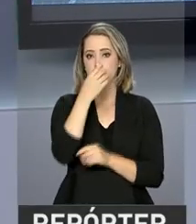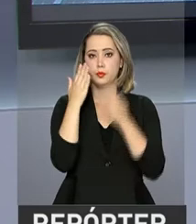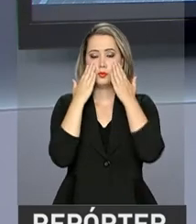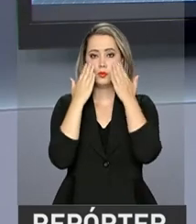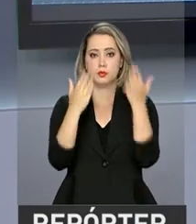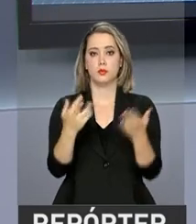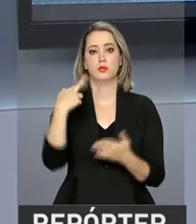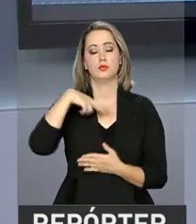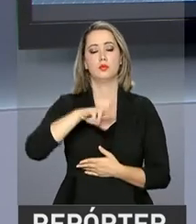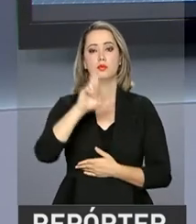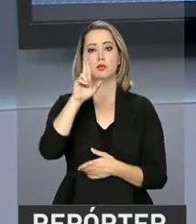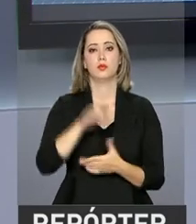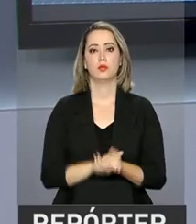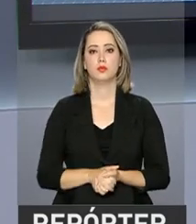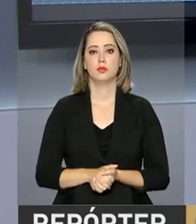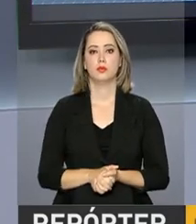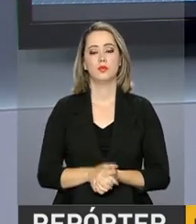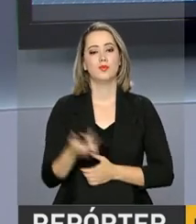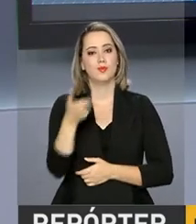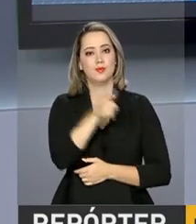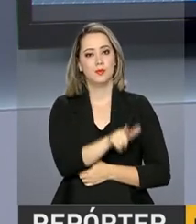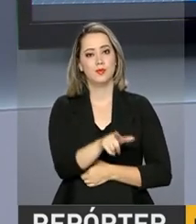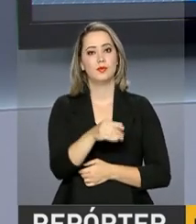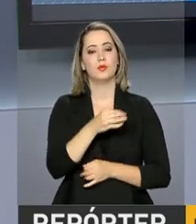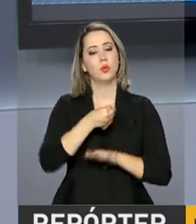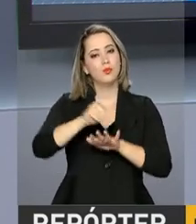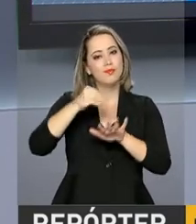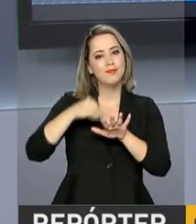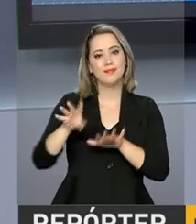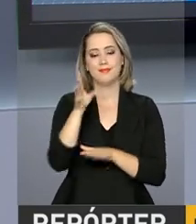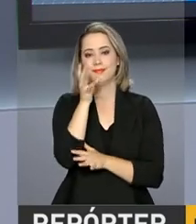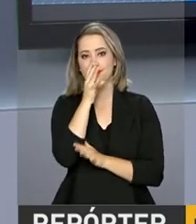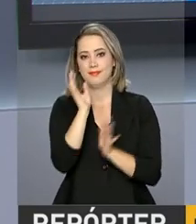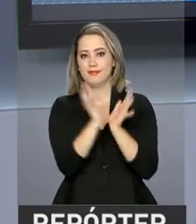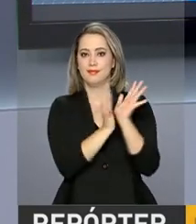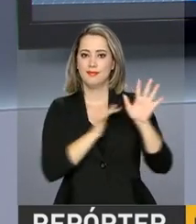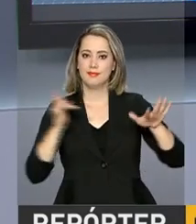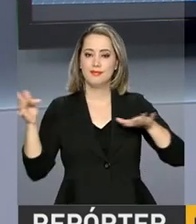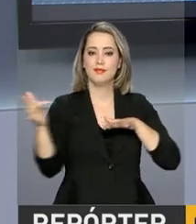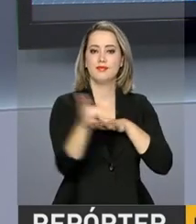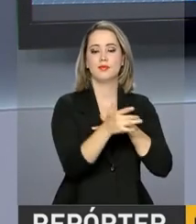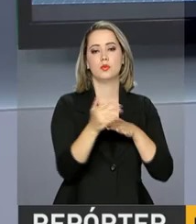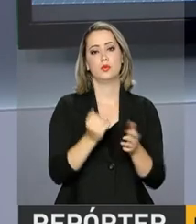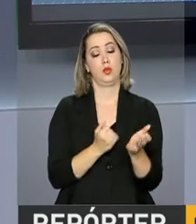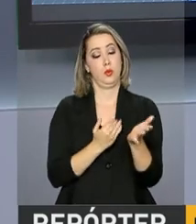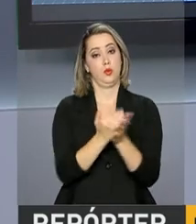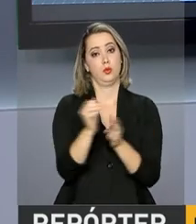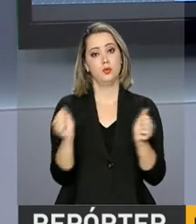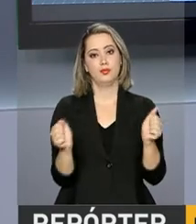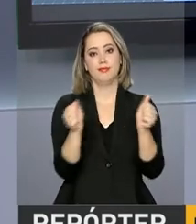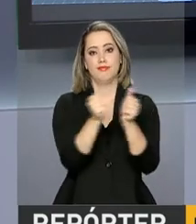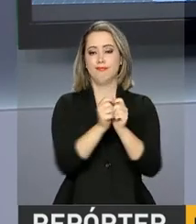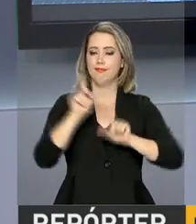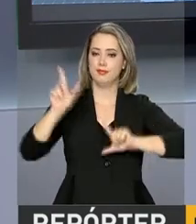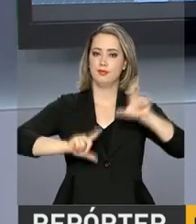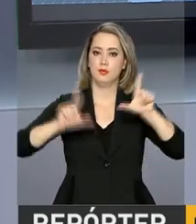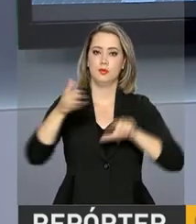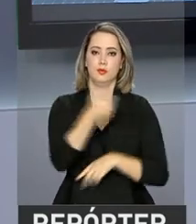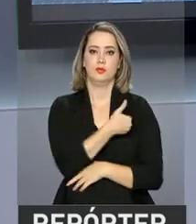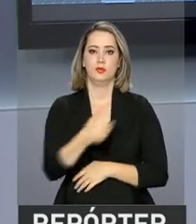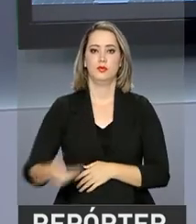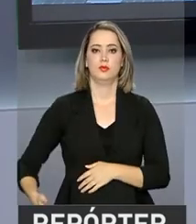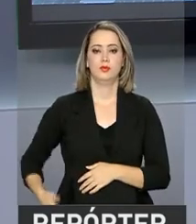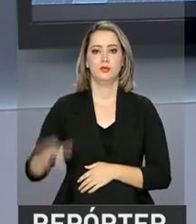próxima edição do repórter nbr outras notícias você acompanha também em nossas redes sociais continue com a gente aqui na